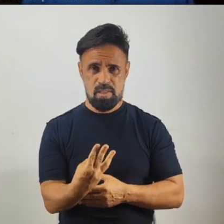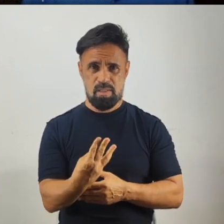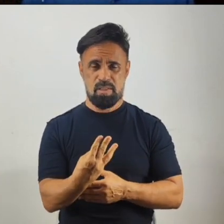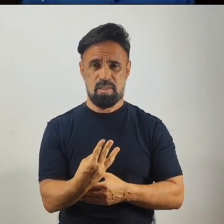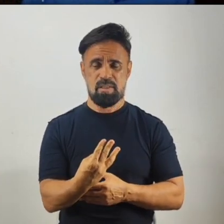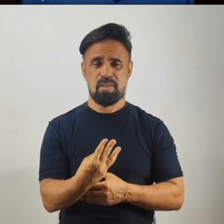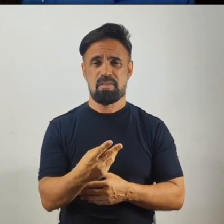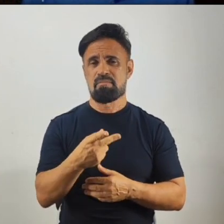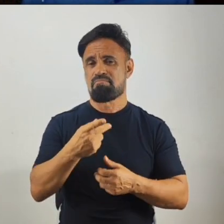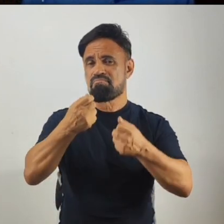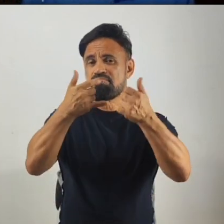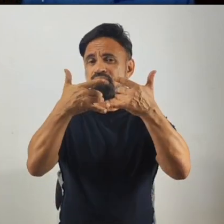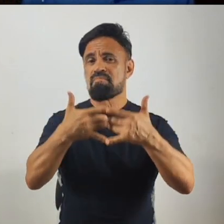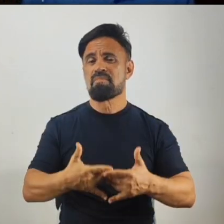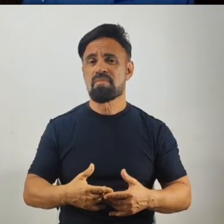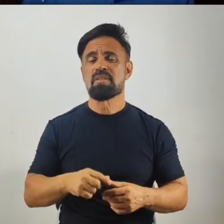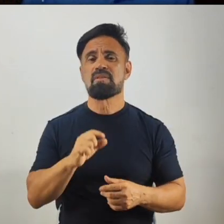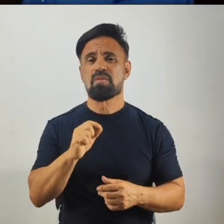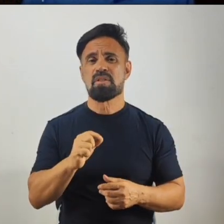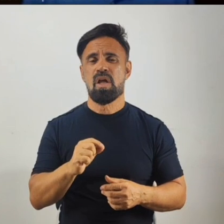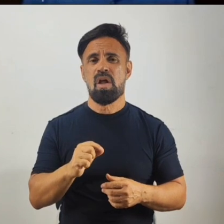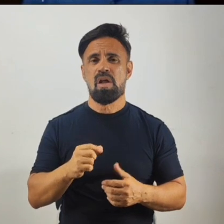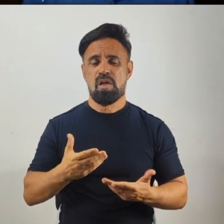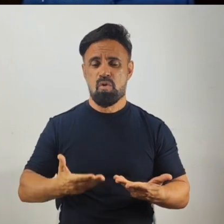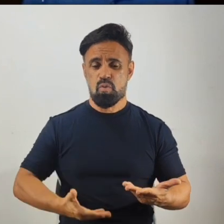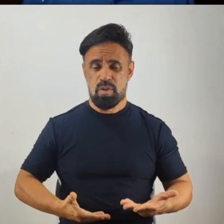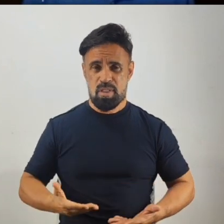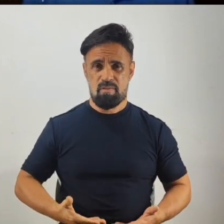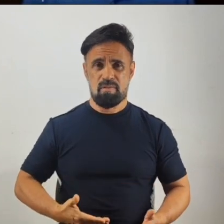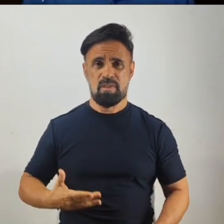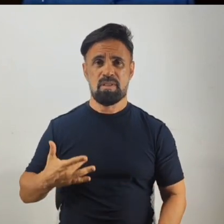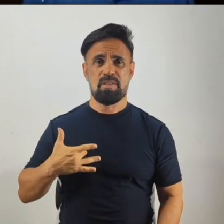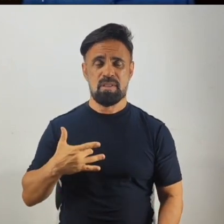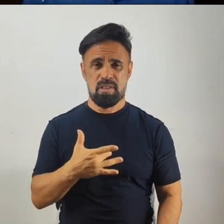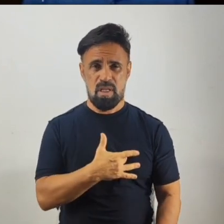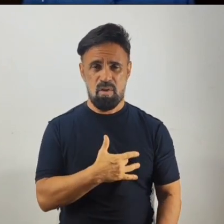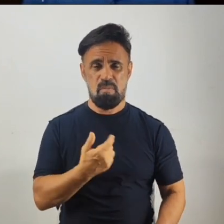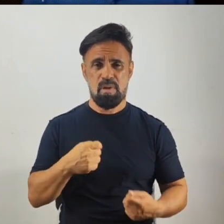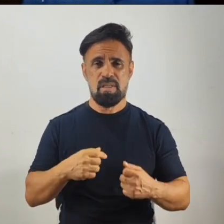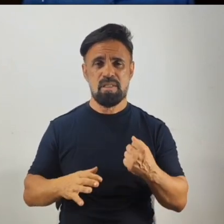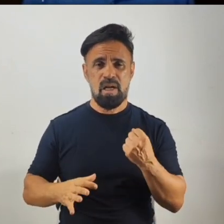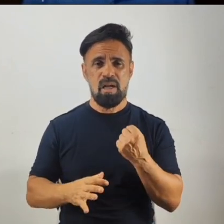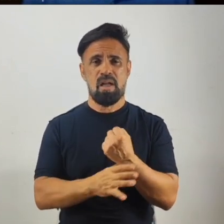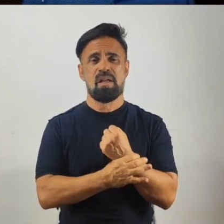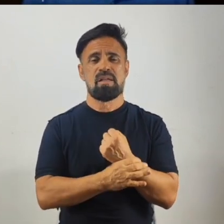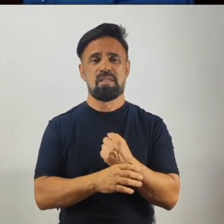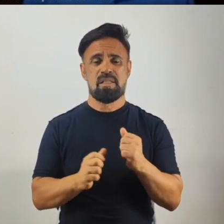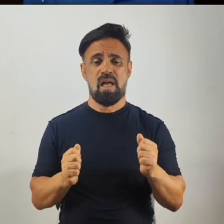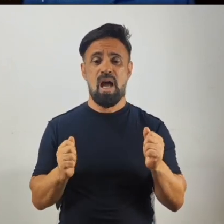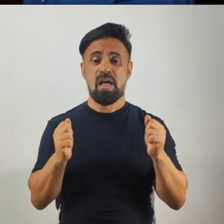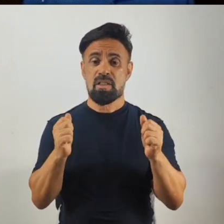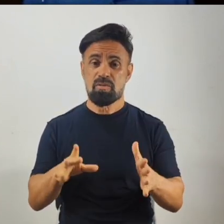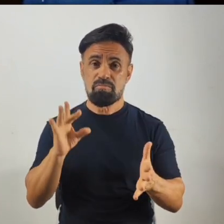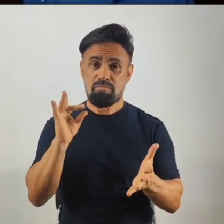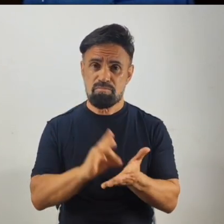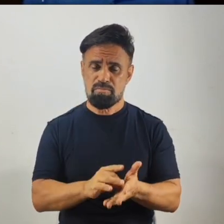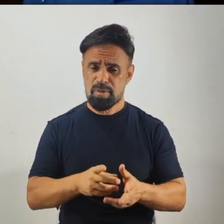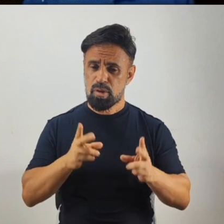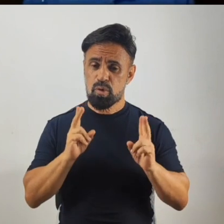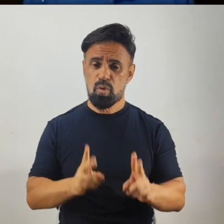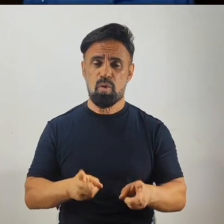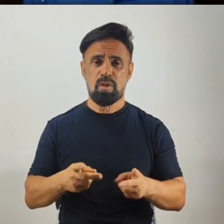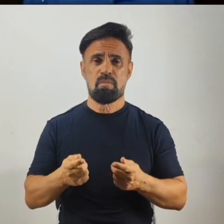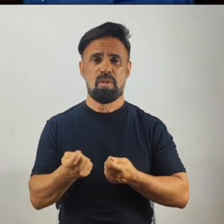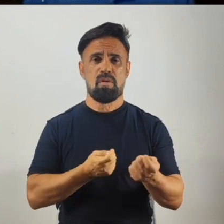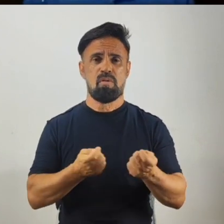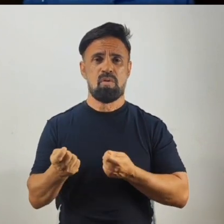O artigo 63 da RDC estabelece que o serviço de saúde deve